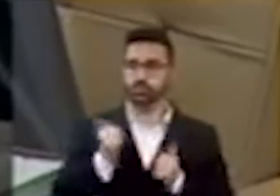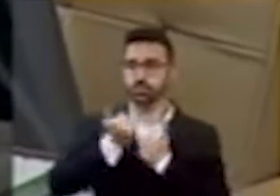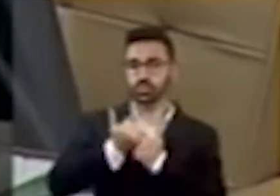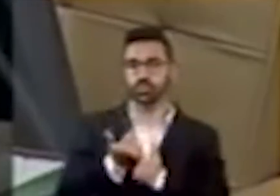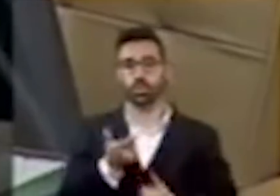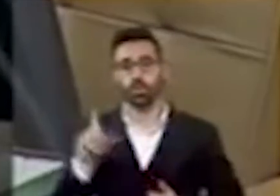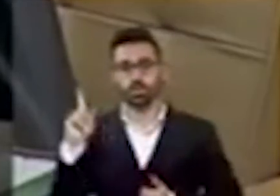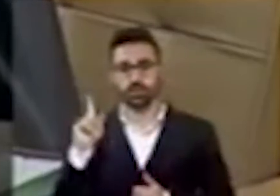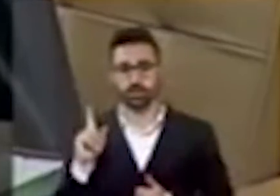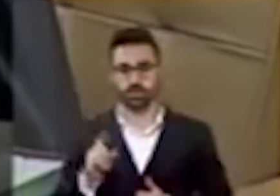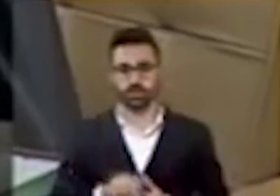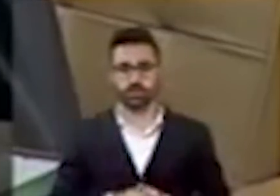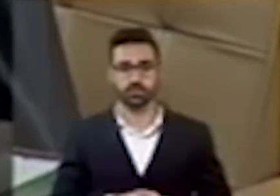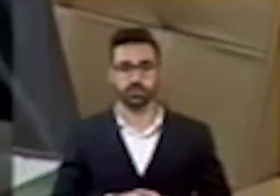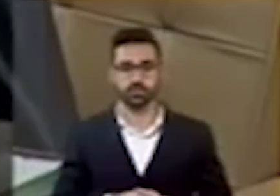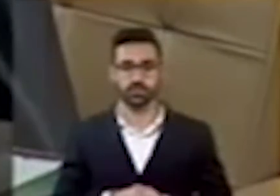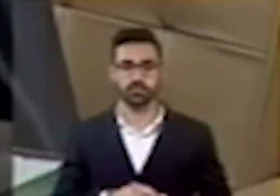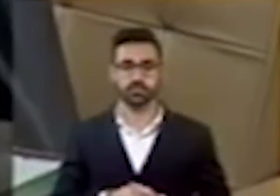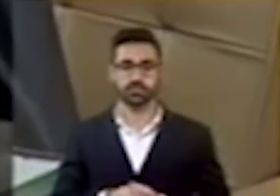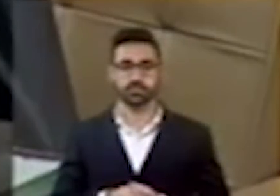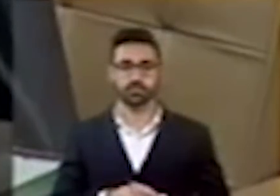uma pena mais